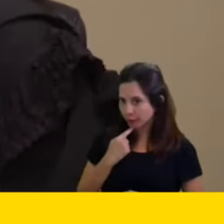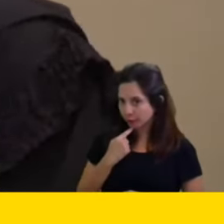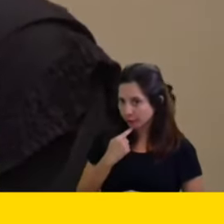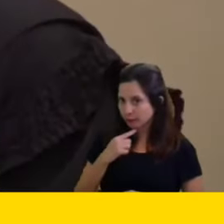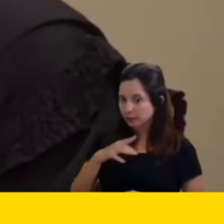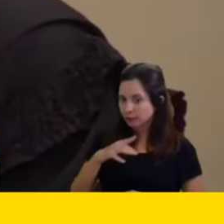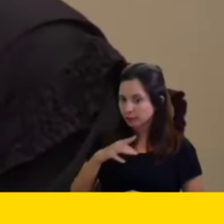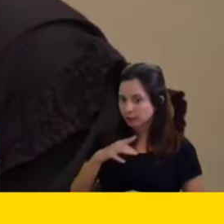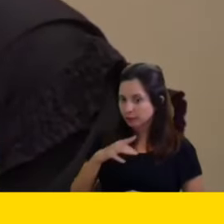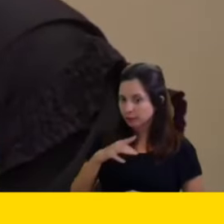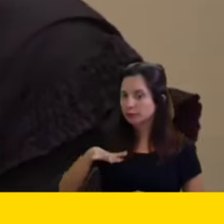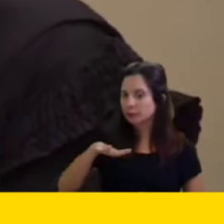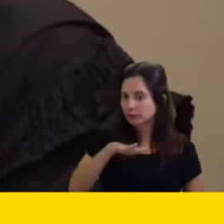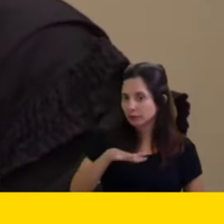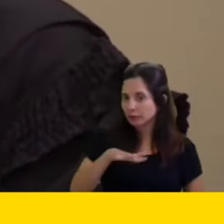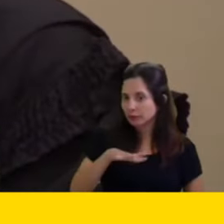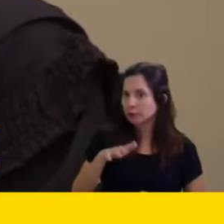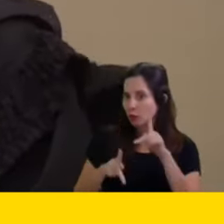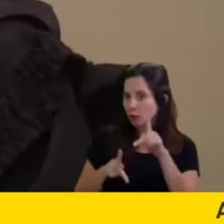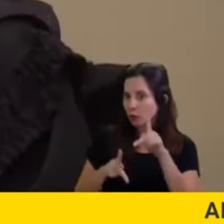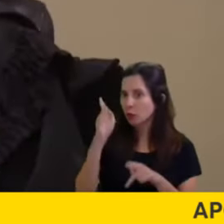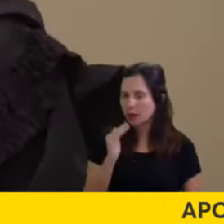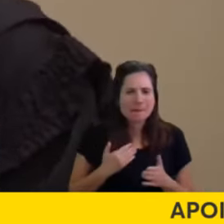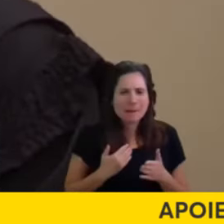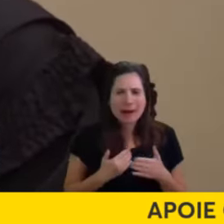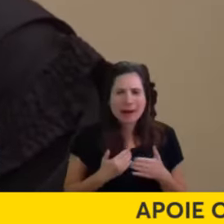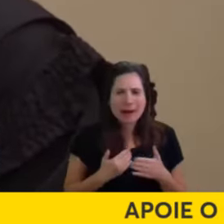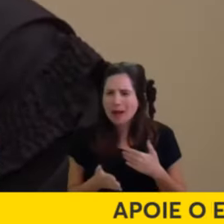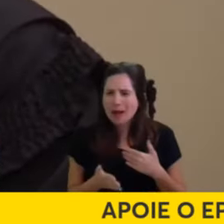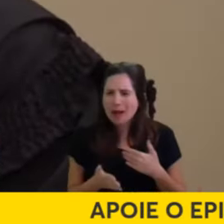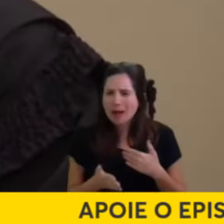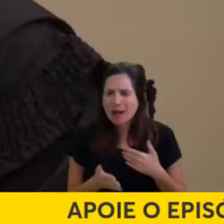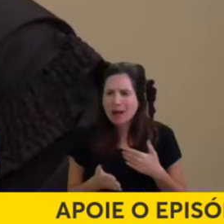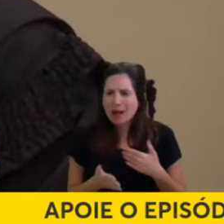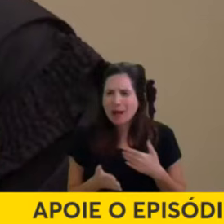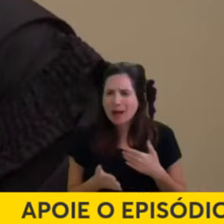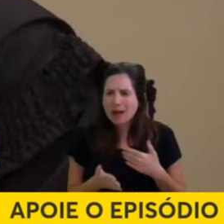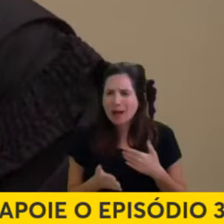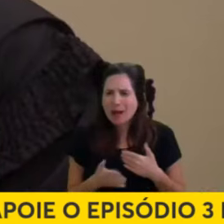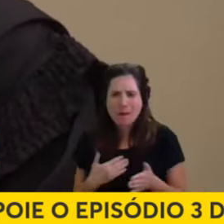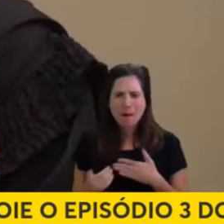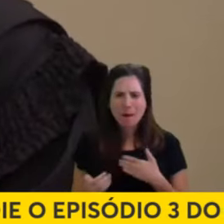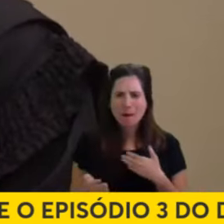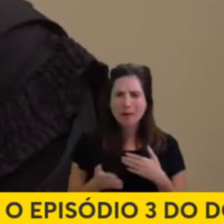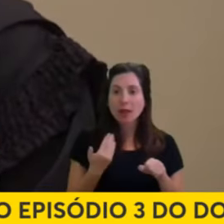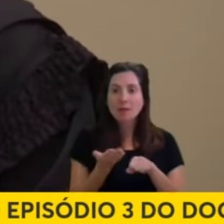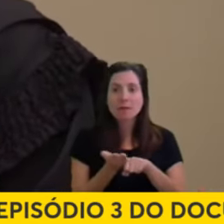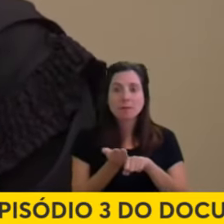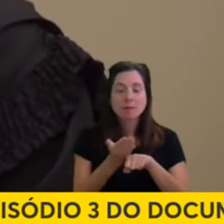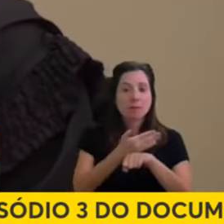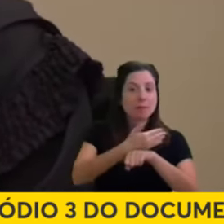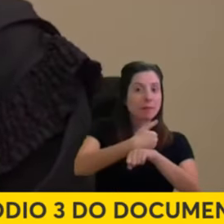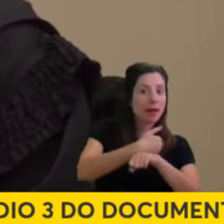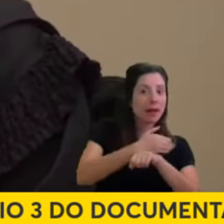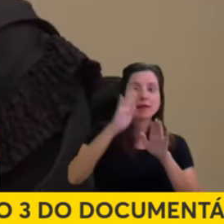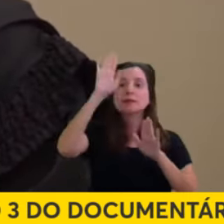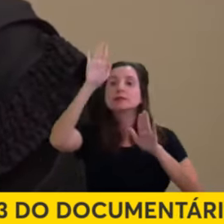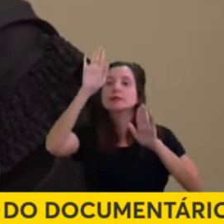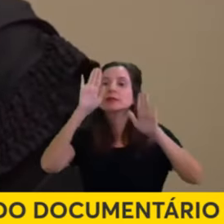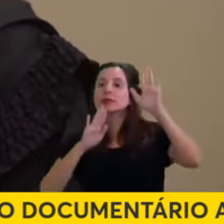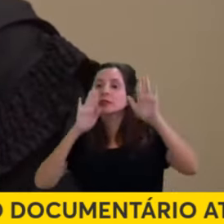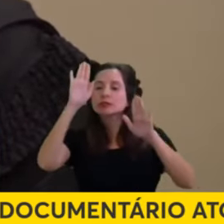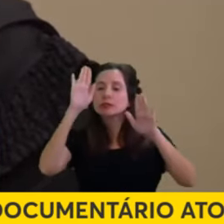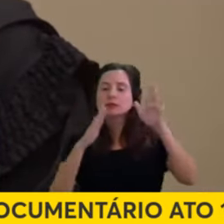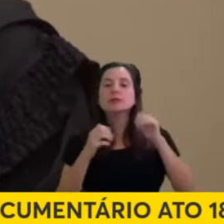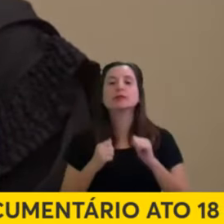sem qualquer direcionamento a qualquer pré-candidato ao qualquer tipo de eleição ainda que com esparsas menções